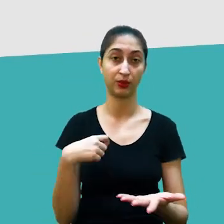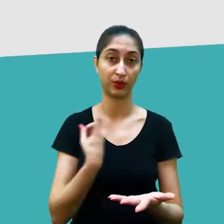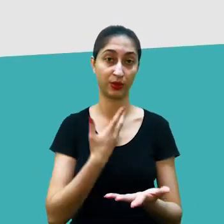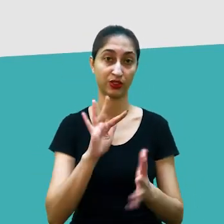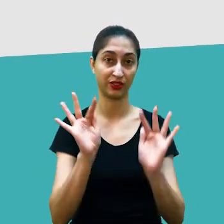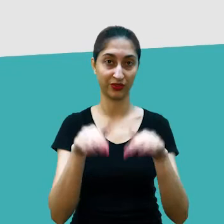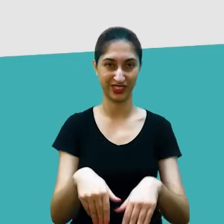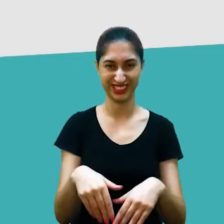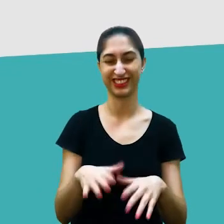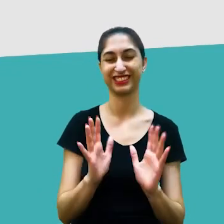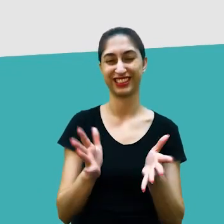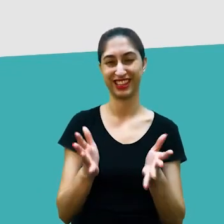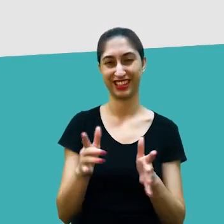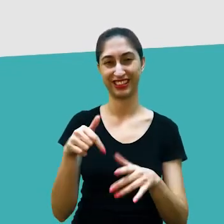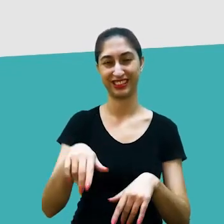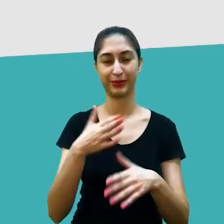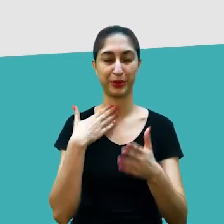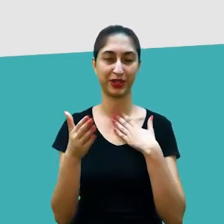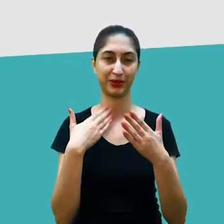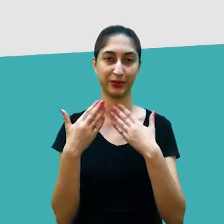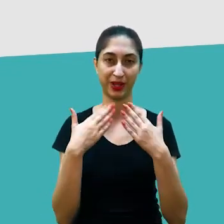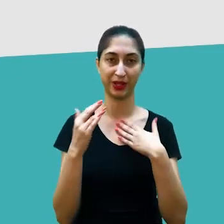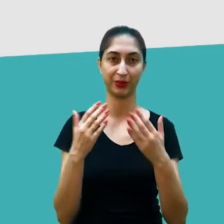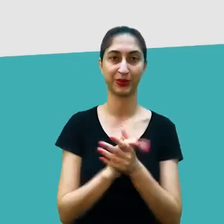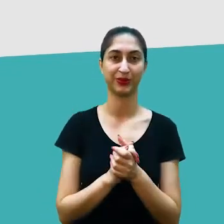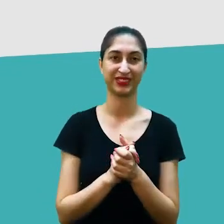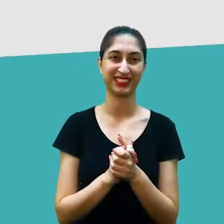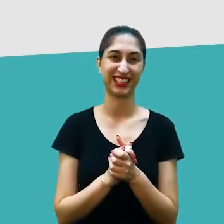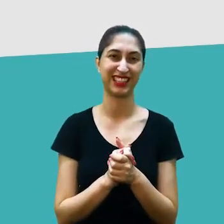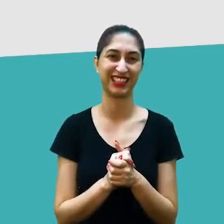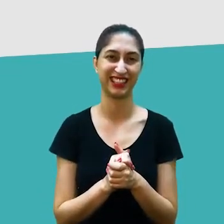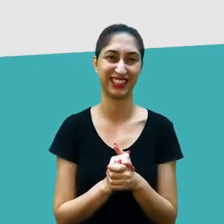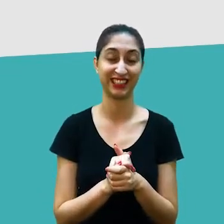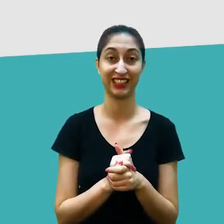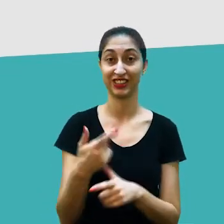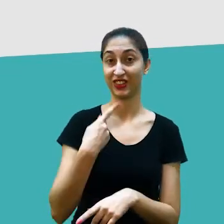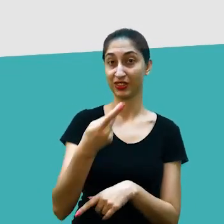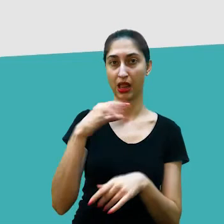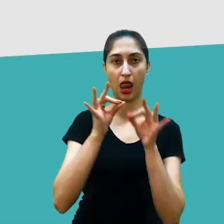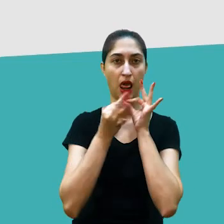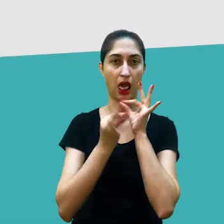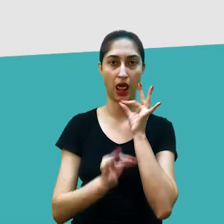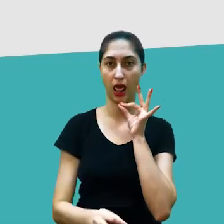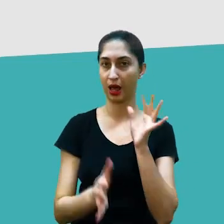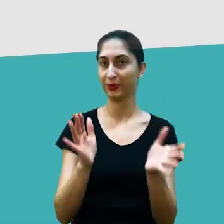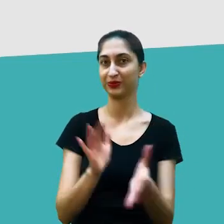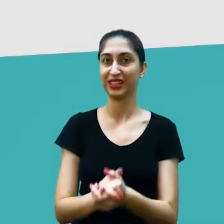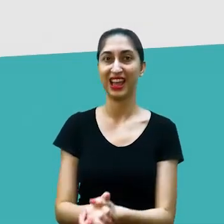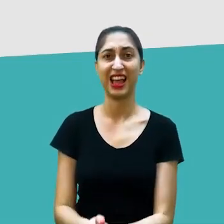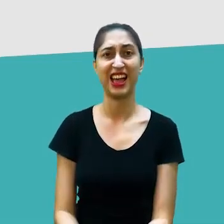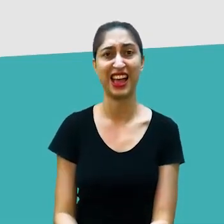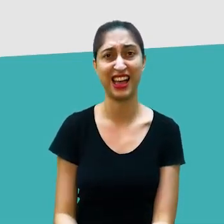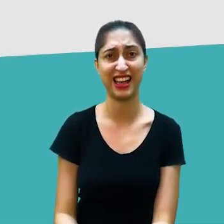os momentos finais aqui do nosso bate-papo. A gente fala muito, Rodrigo, eu e você, Deus me livre, a gente não tem que fazer um dia,